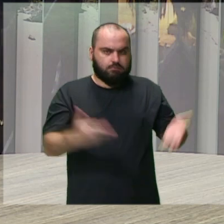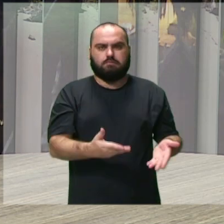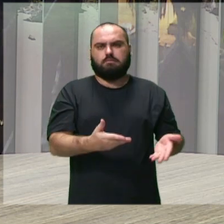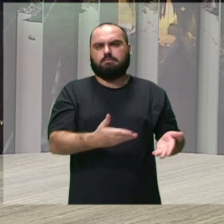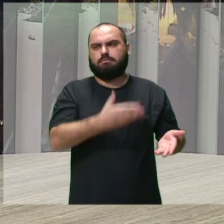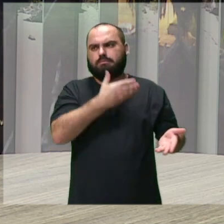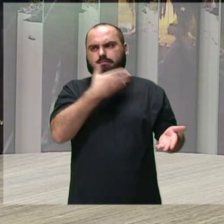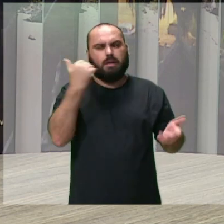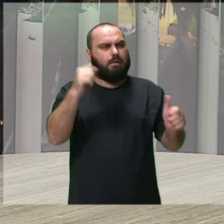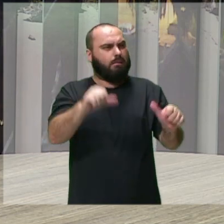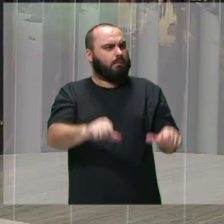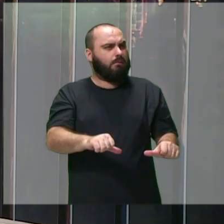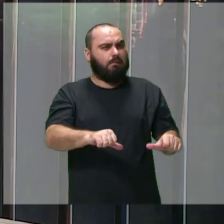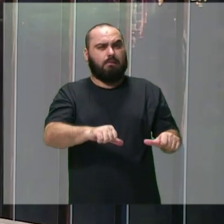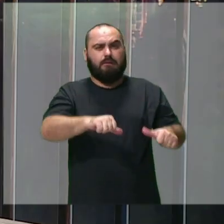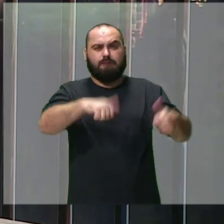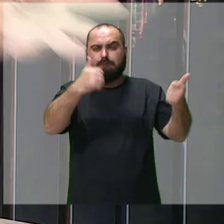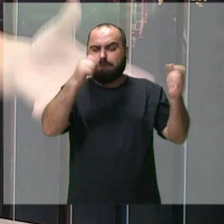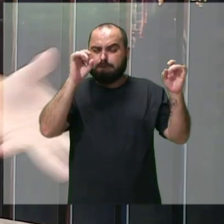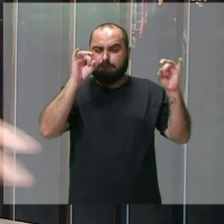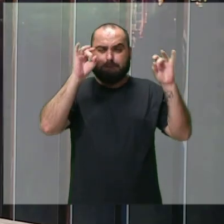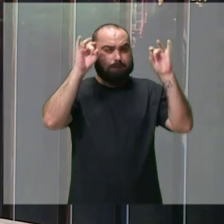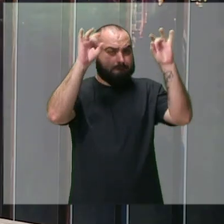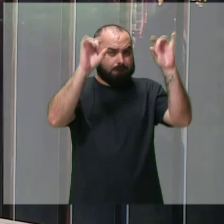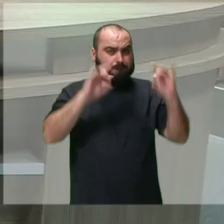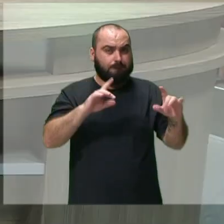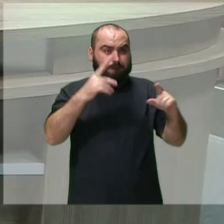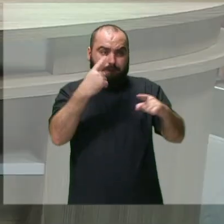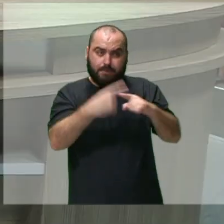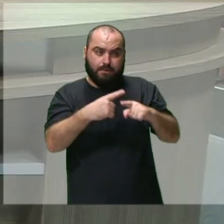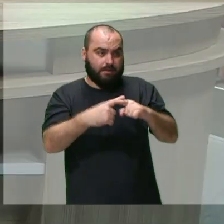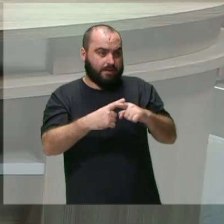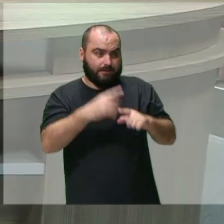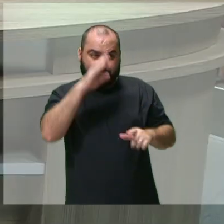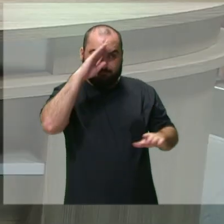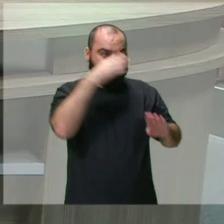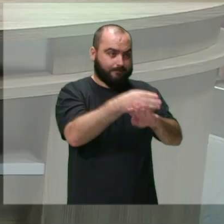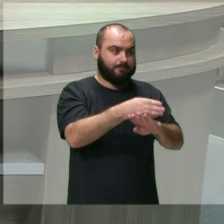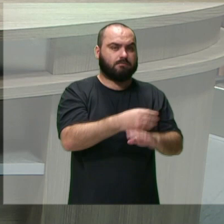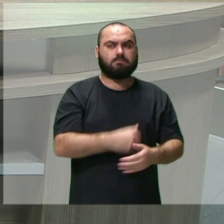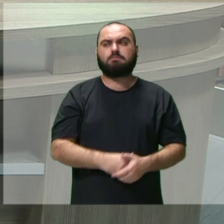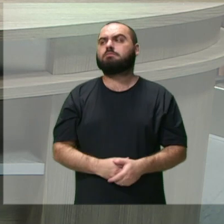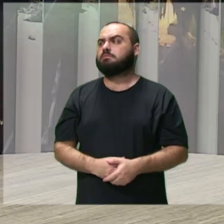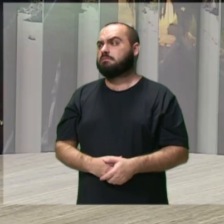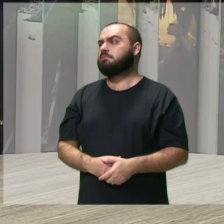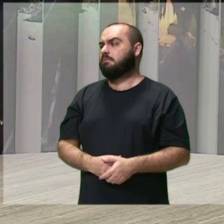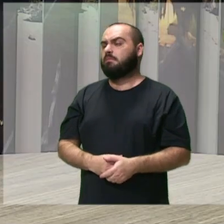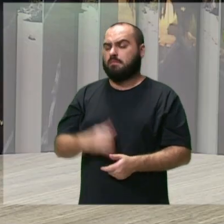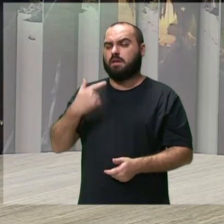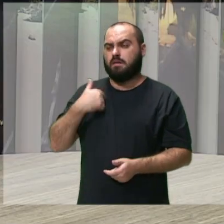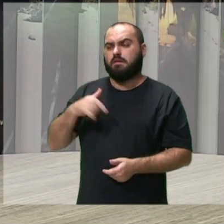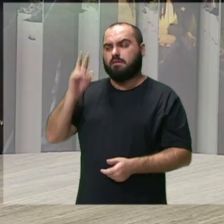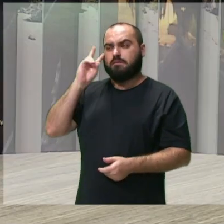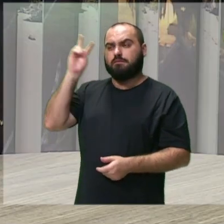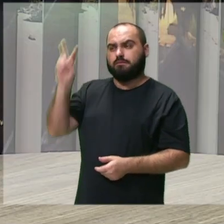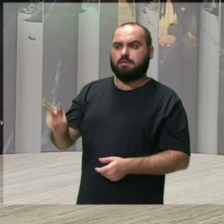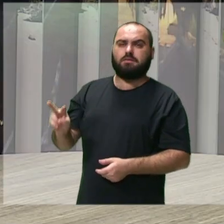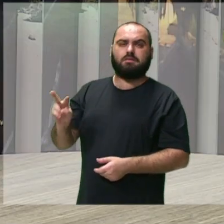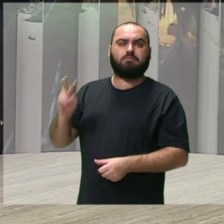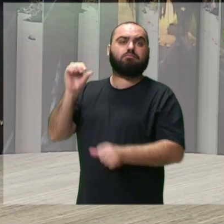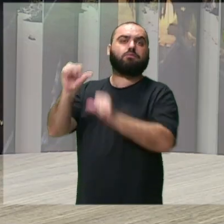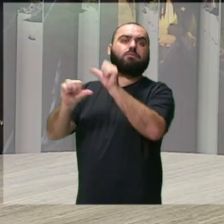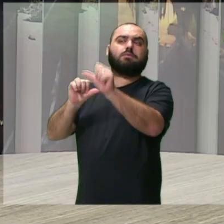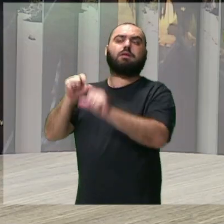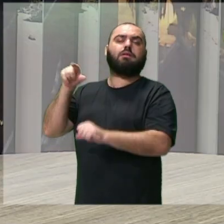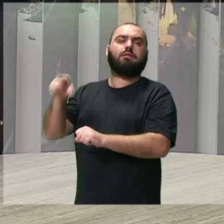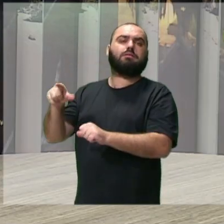muito mais bonito com essa intervenção humana, né? E um detalhe, né? Como eu fui criado ali, então eu vi a transformação daquele ambiente,